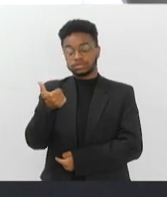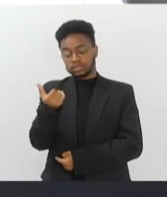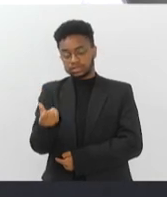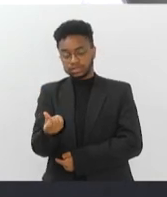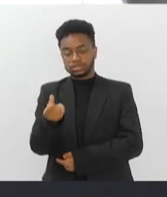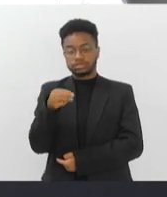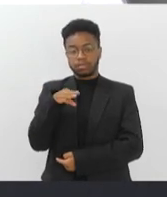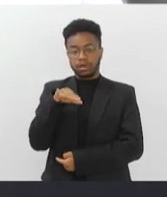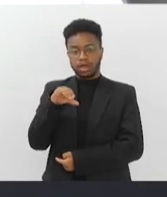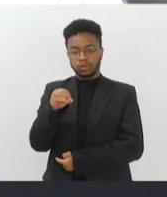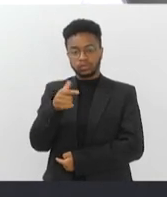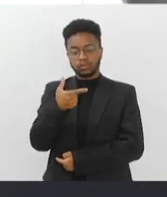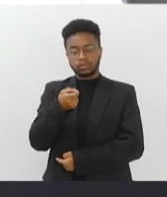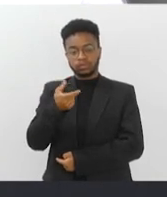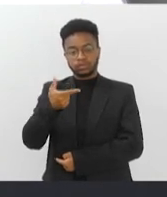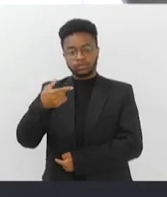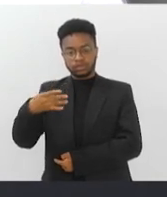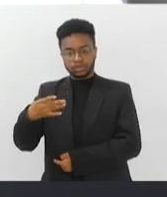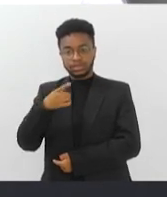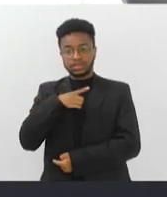16/5/24 e recebeu